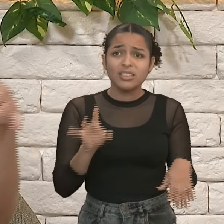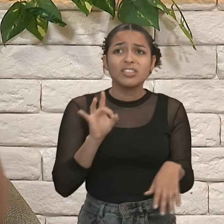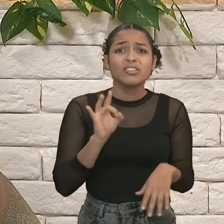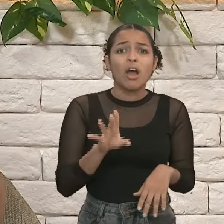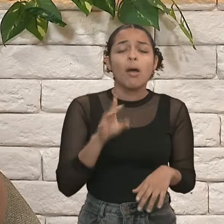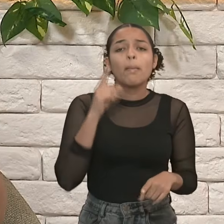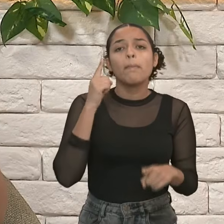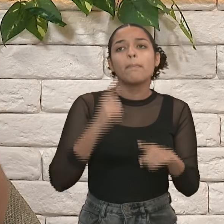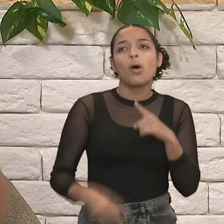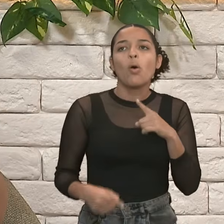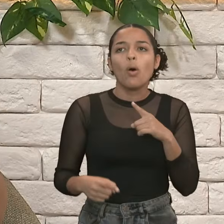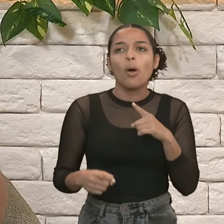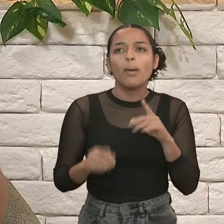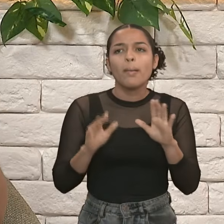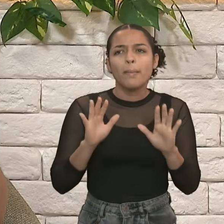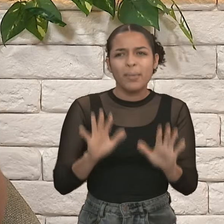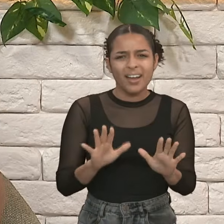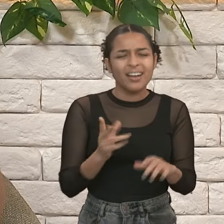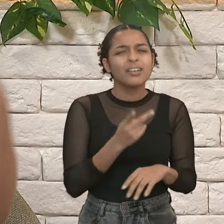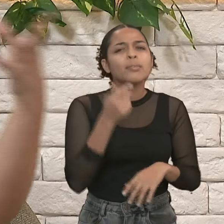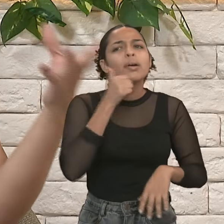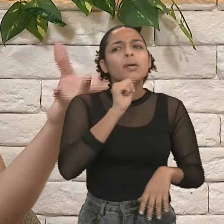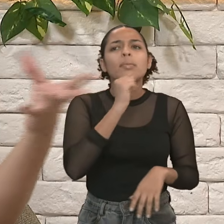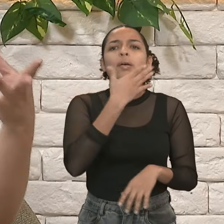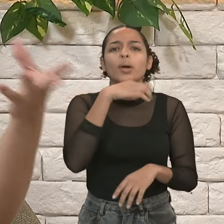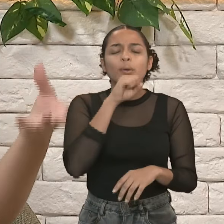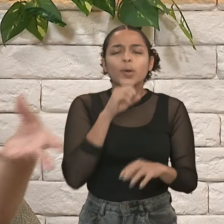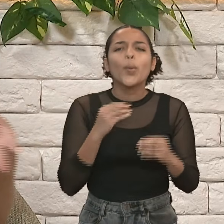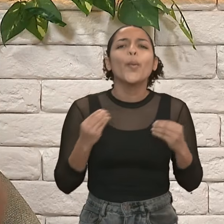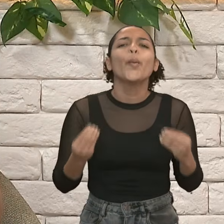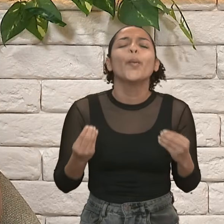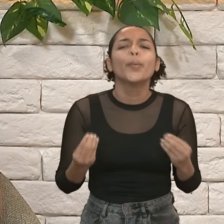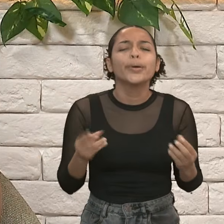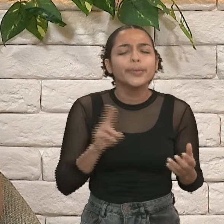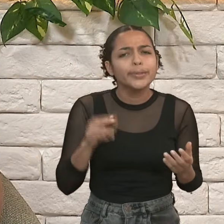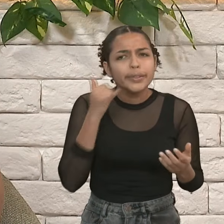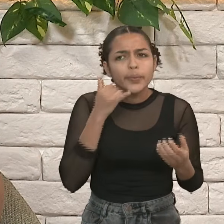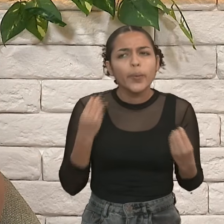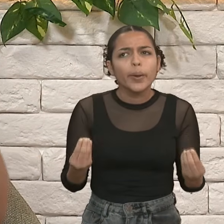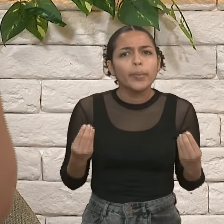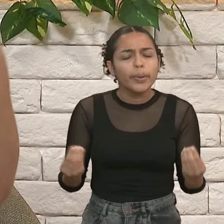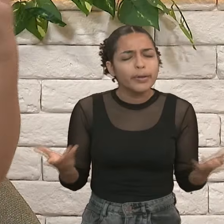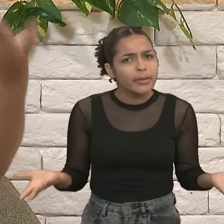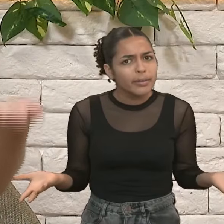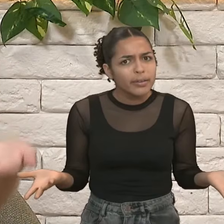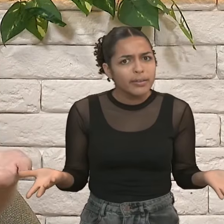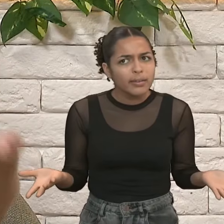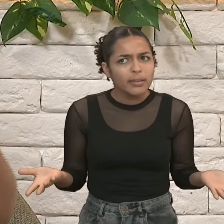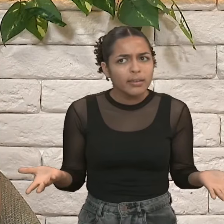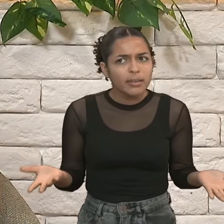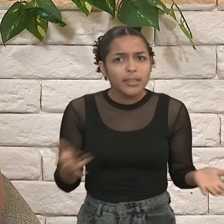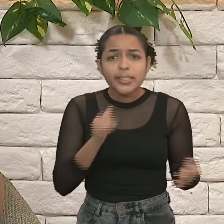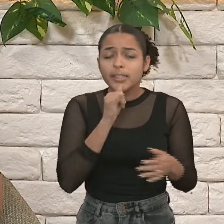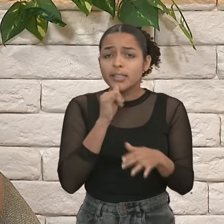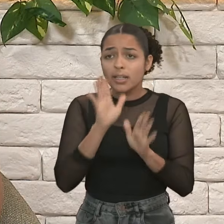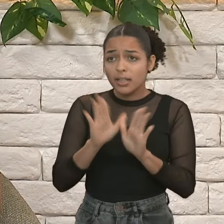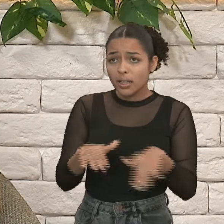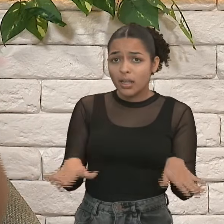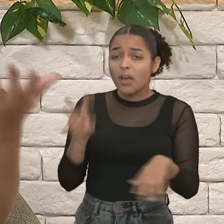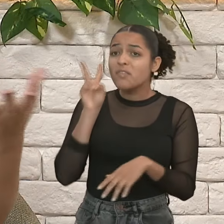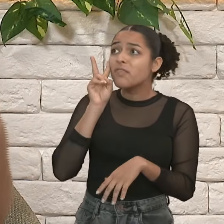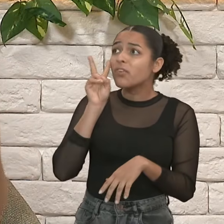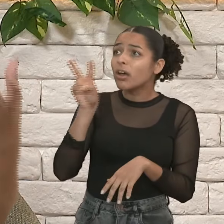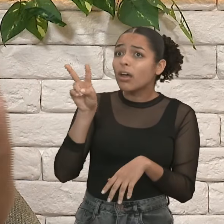uso do entorno. Como que é o uso, né, por exemplo, a criança na primeira infância, e aí vê a professora usando ali